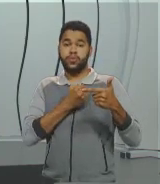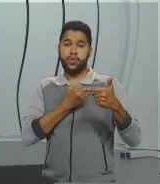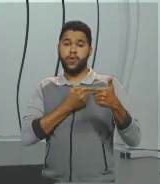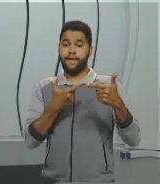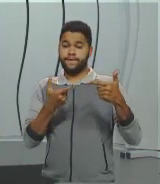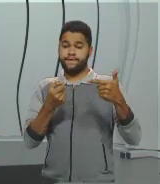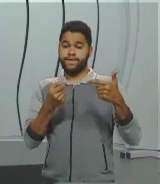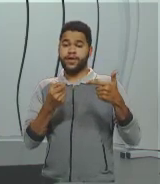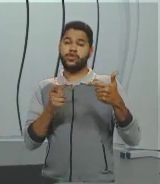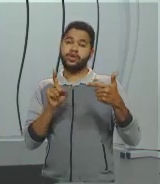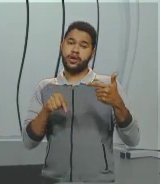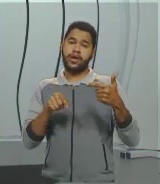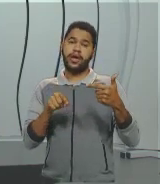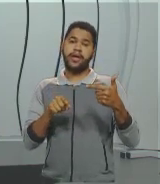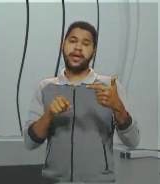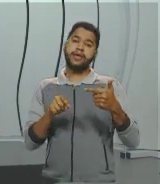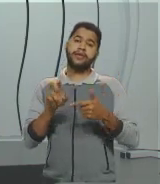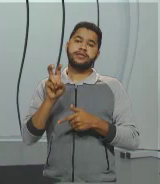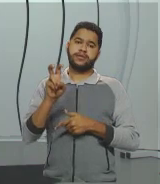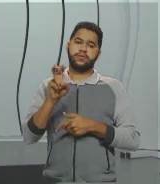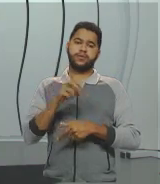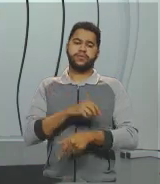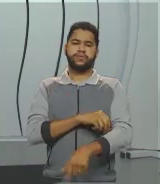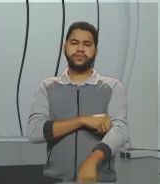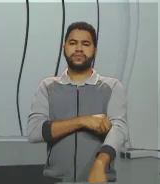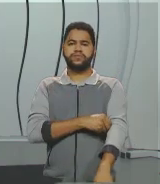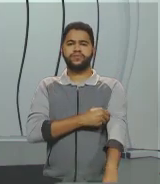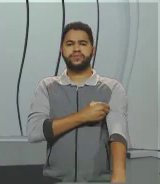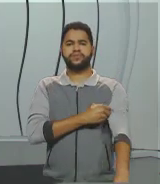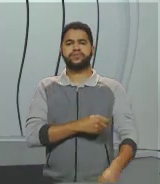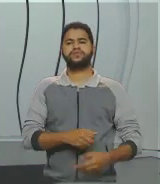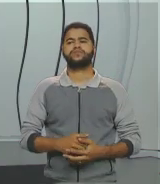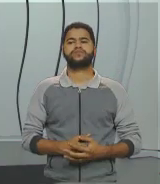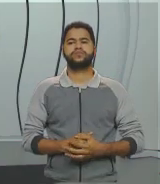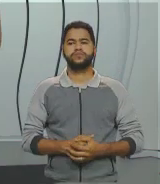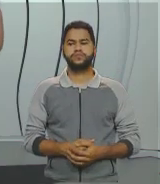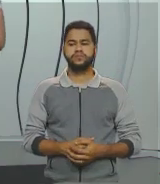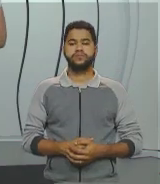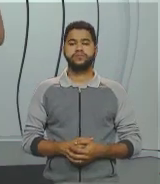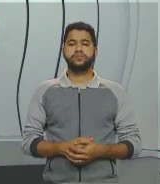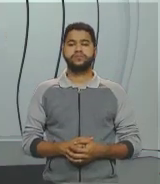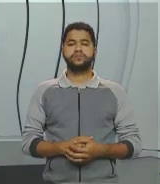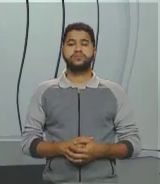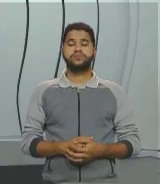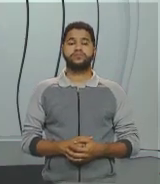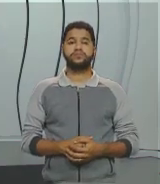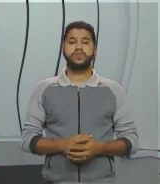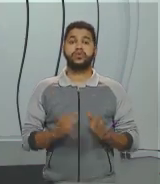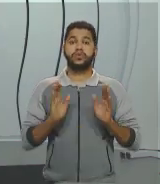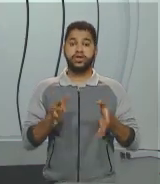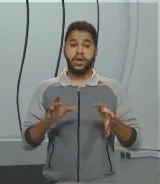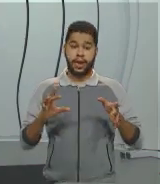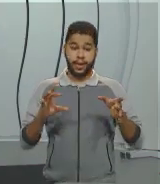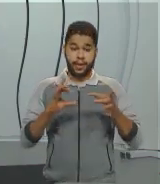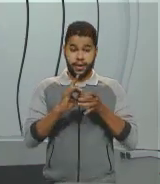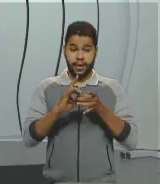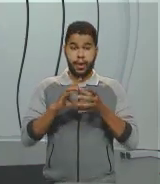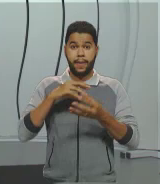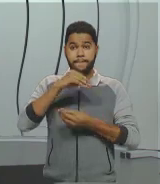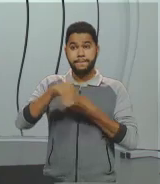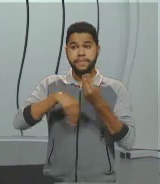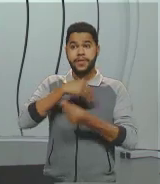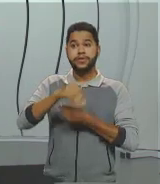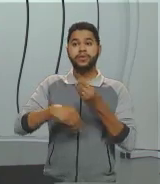20, vai dar uma resistência equivalente de 5 ohms. Bom, já a associação mista seria